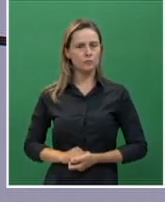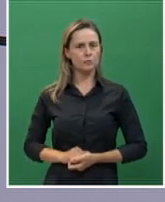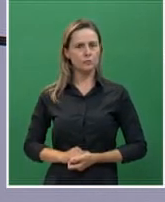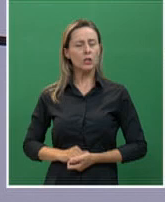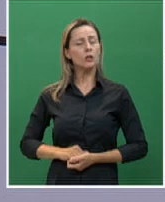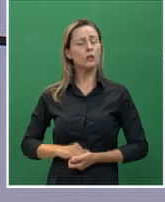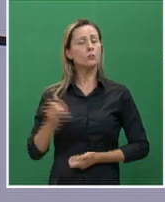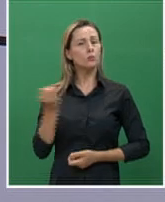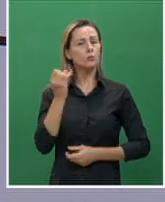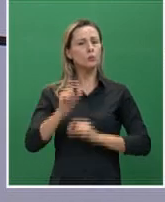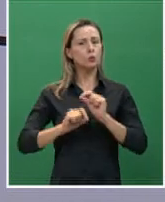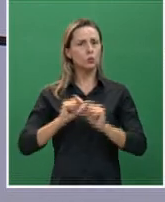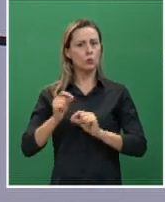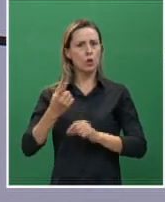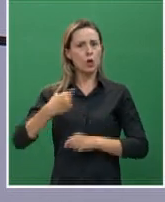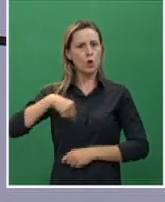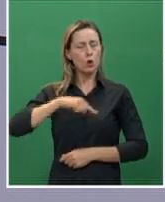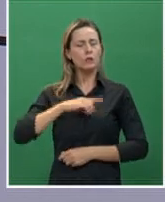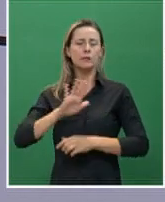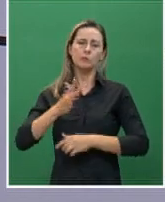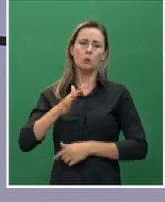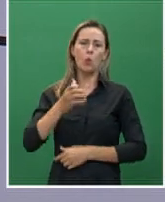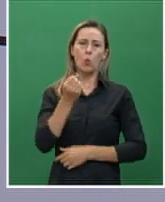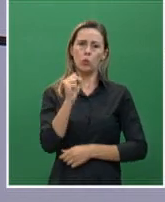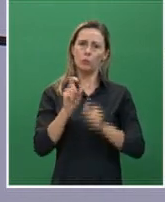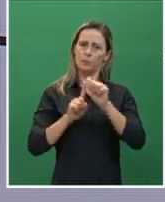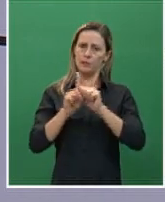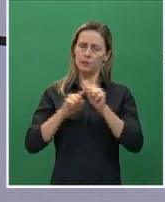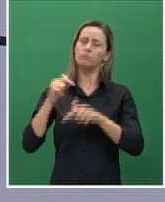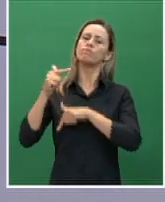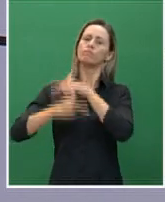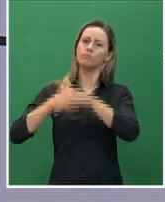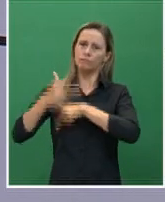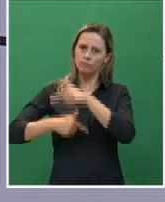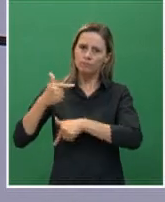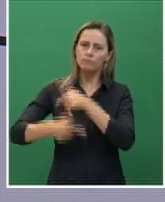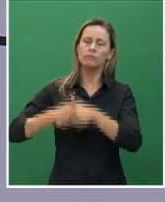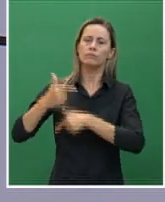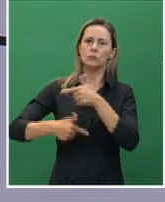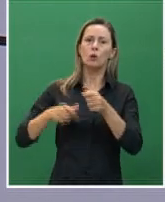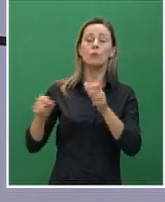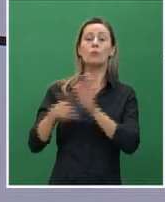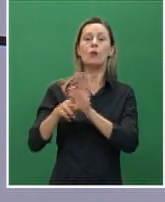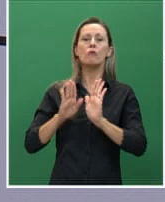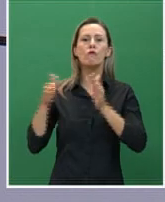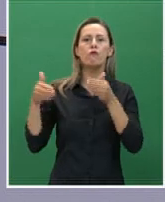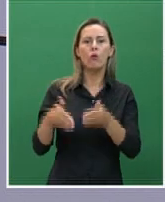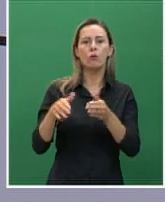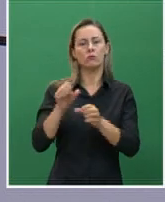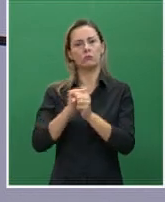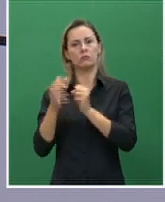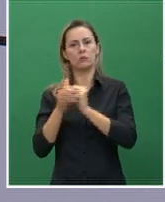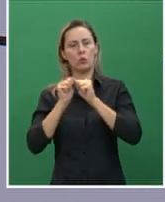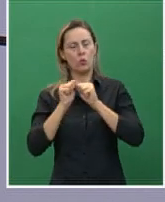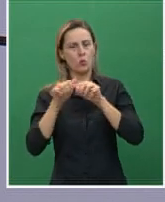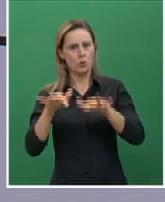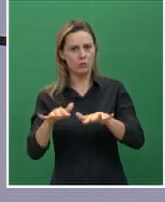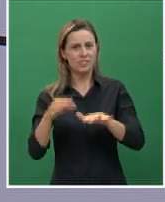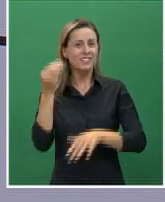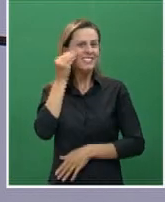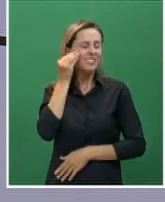importante nós ao longo desses últimos oito meses estamos trabalhando fortemente na questão do coronavírus Estamos testando muito